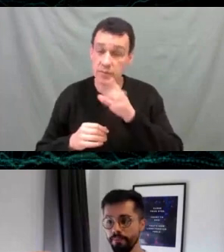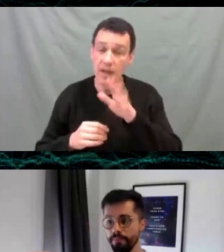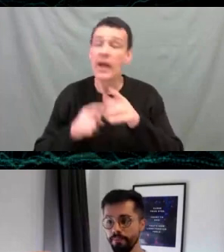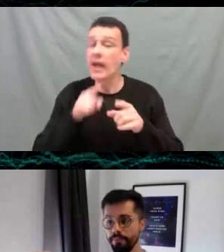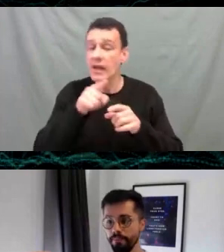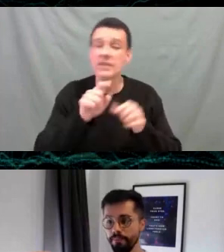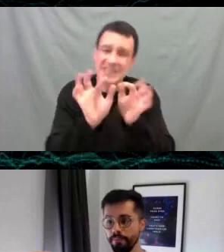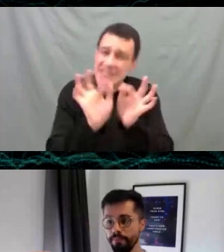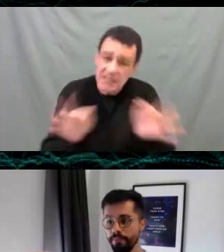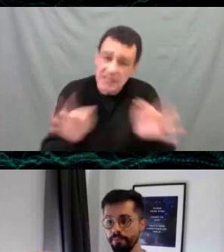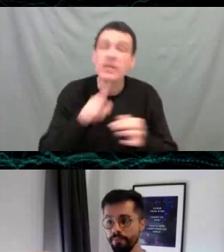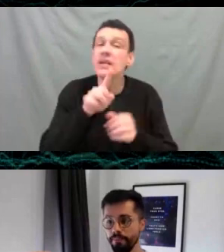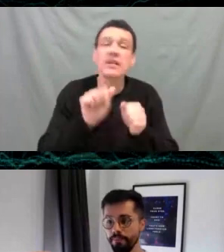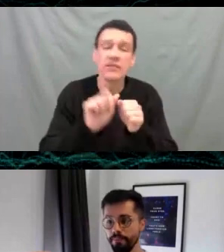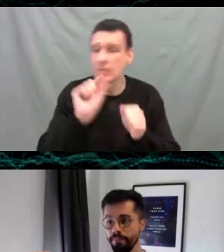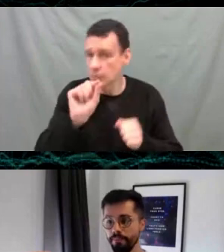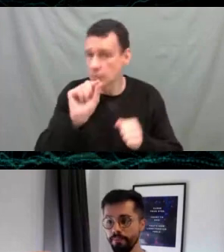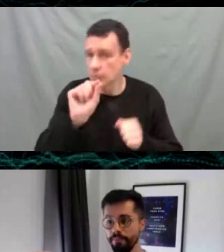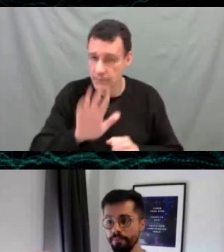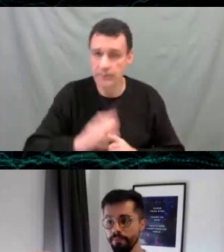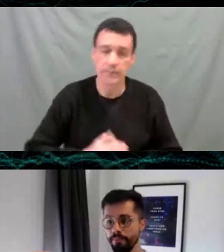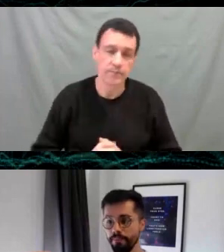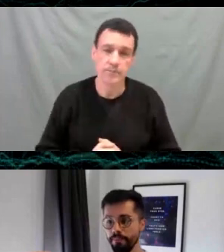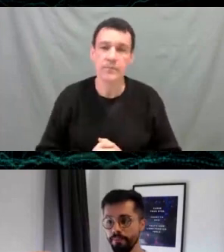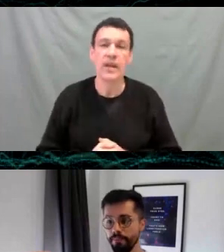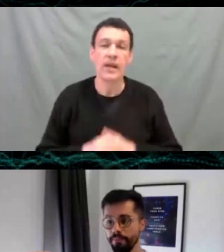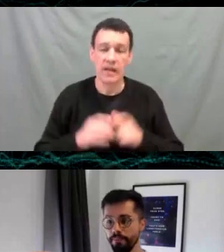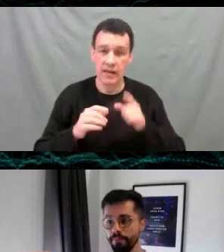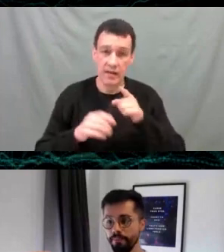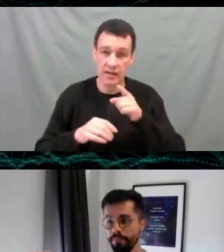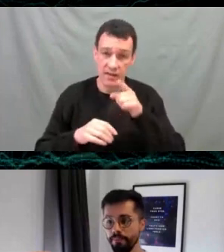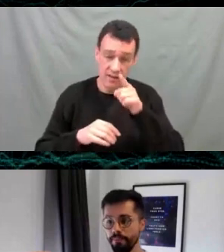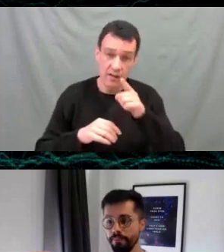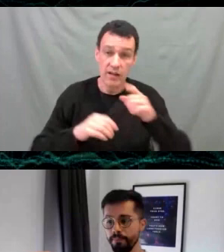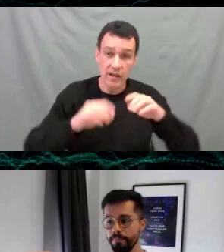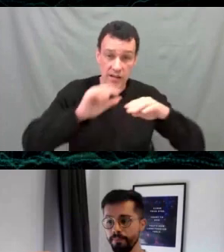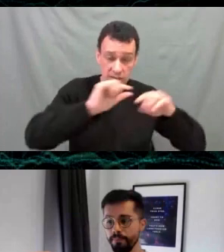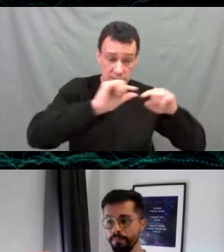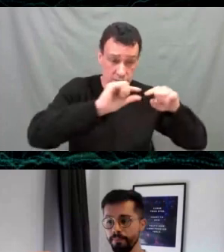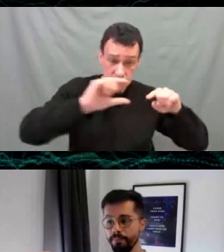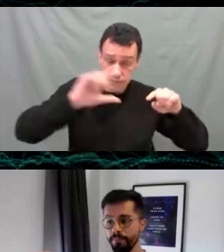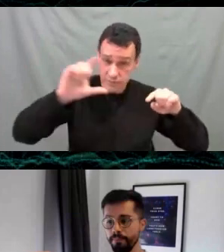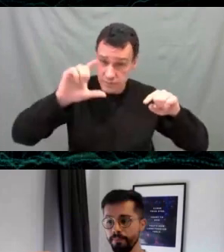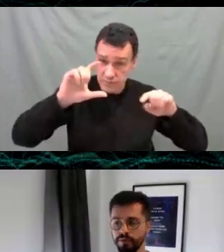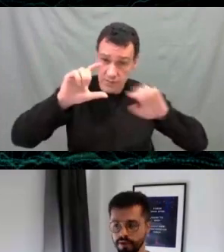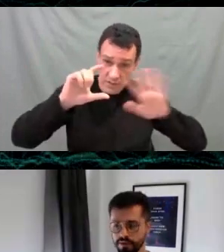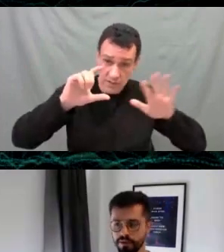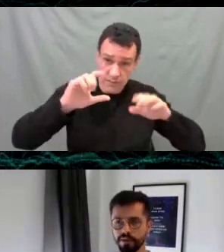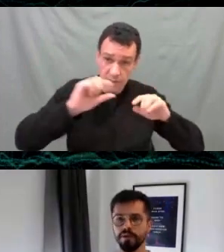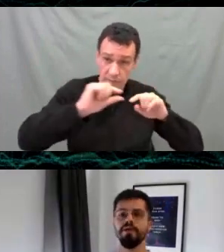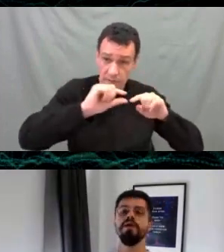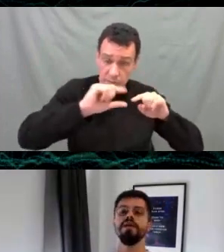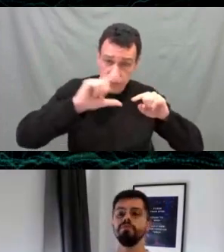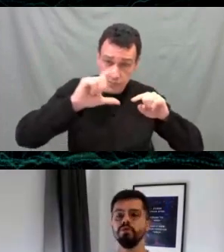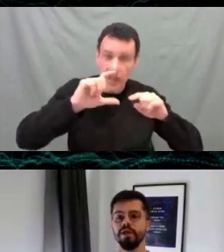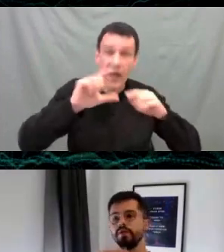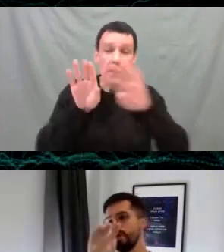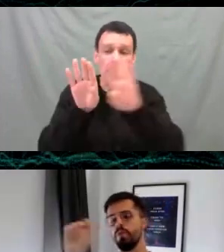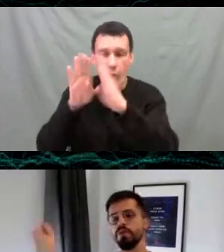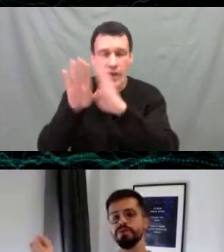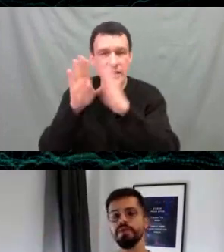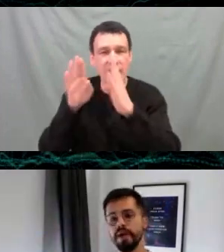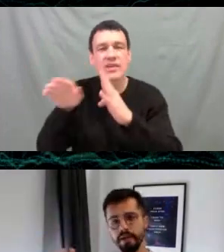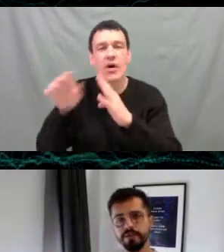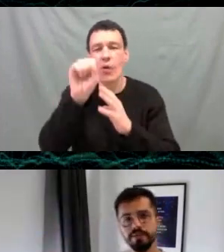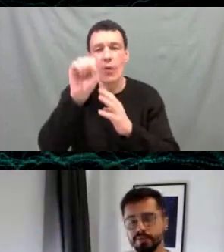é subindo essa distância e ela tá ouvindo na porta 8080 e